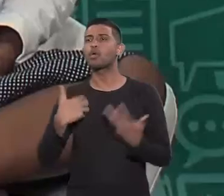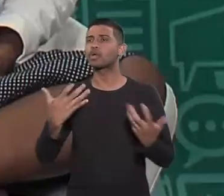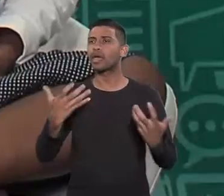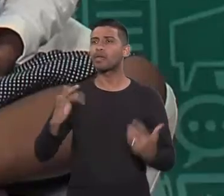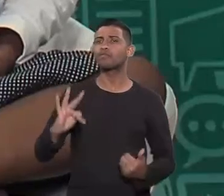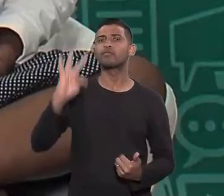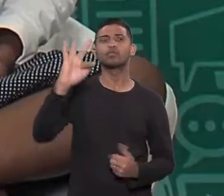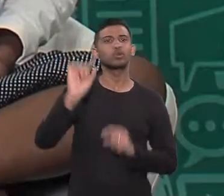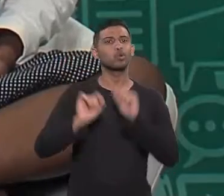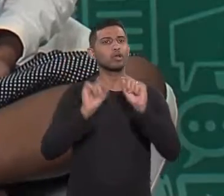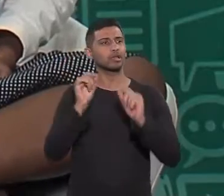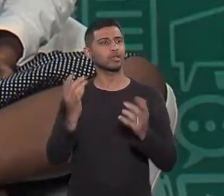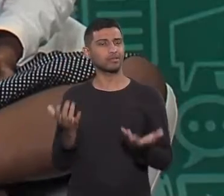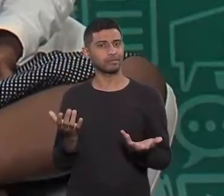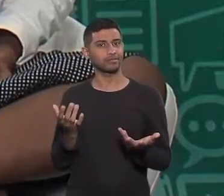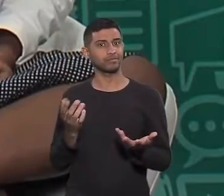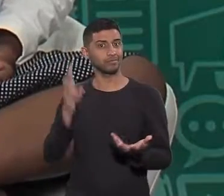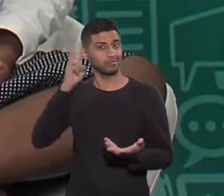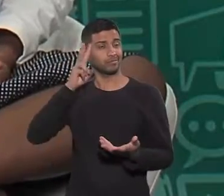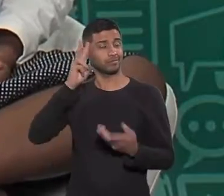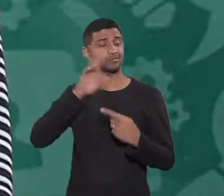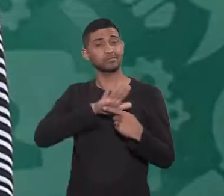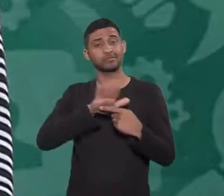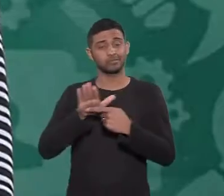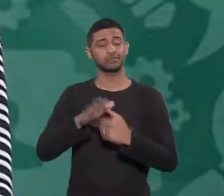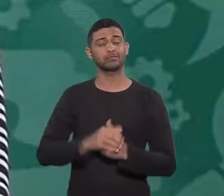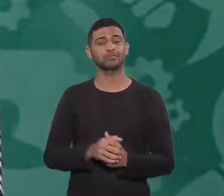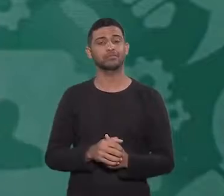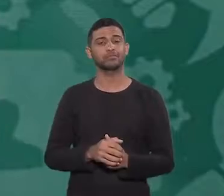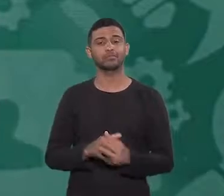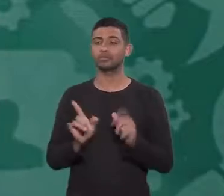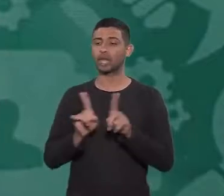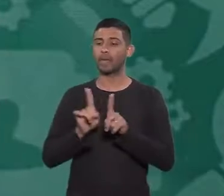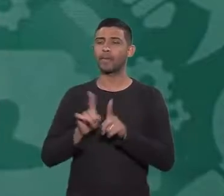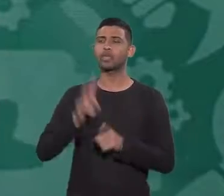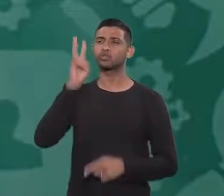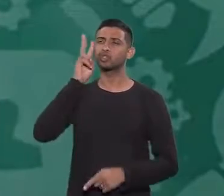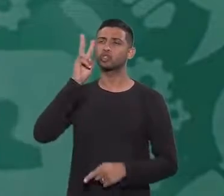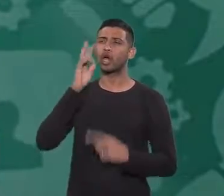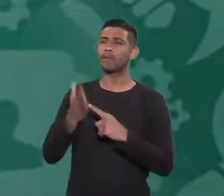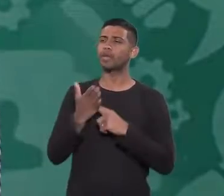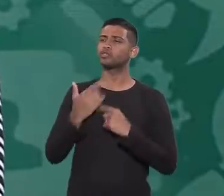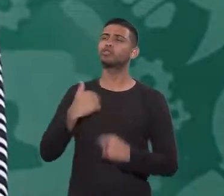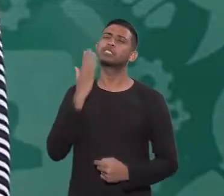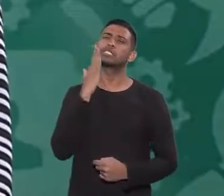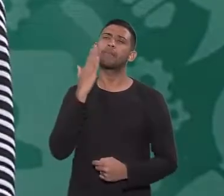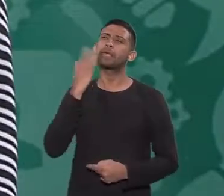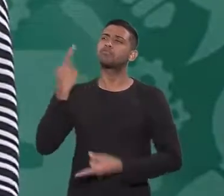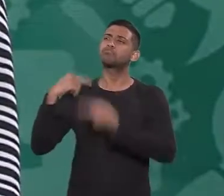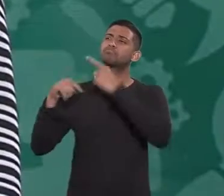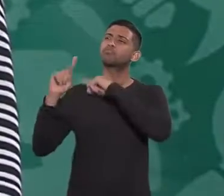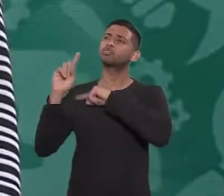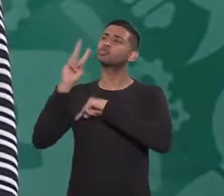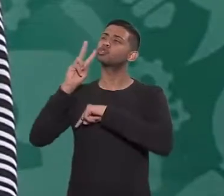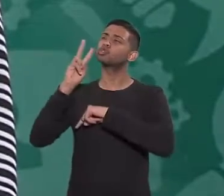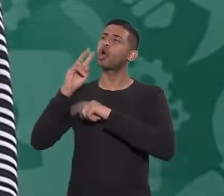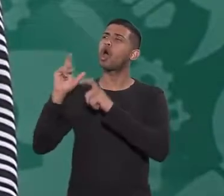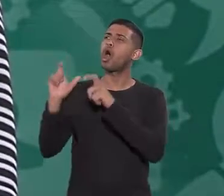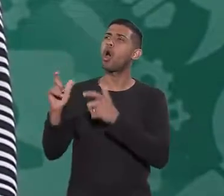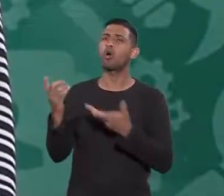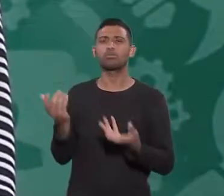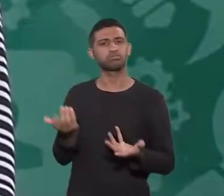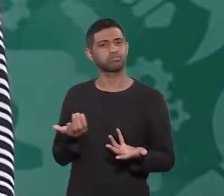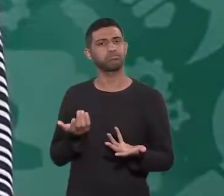nós vamos. E, além disso, ela ajuda a saber de onde nós viemos, sabe? E eu acho muito